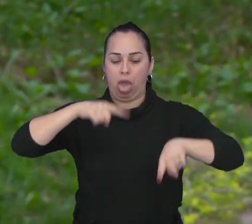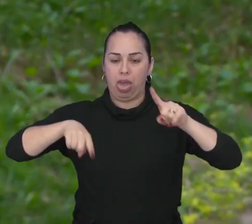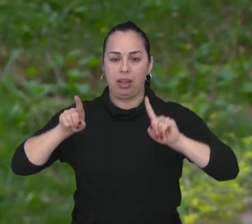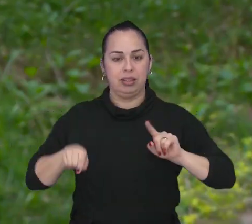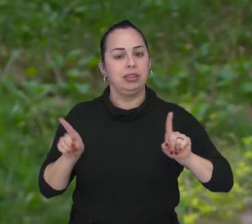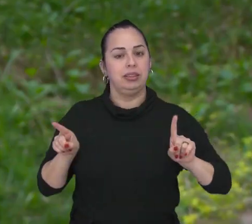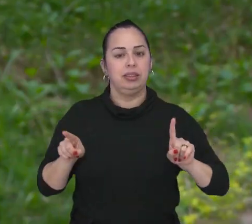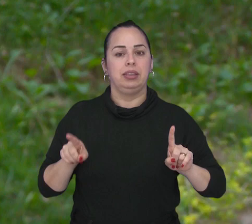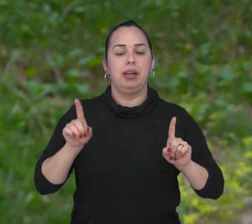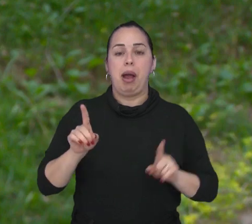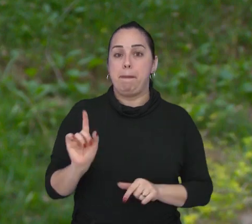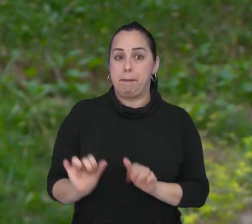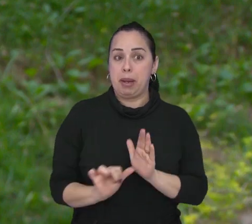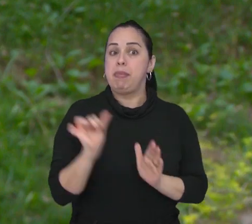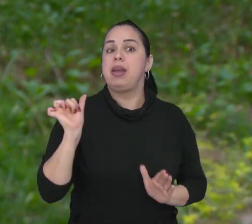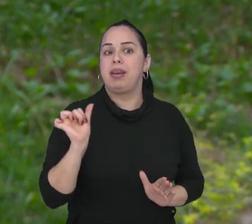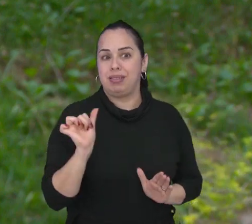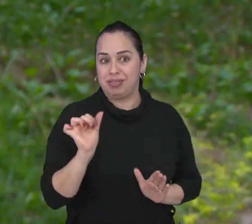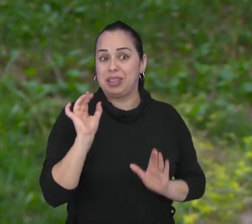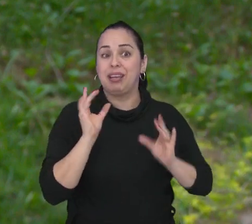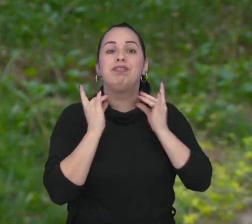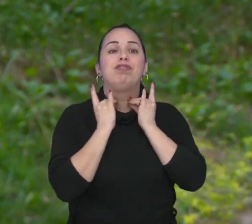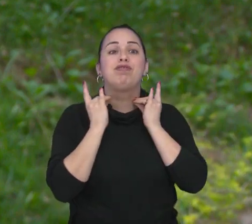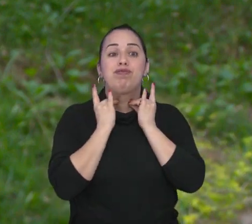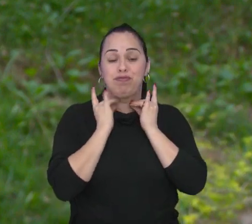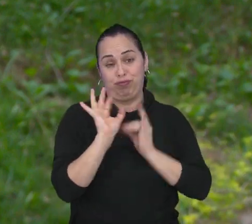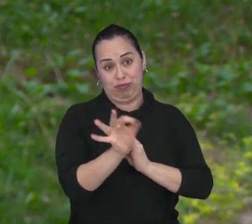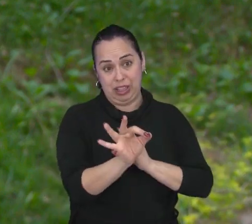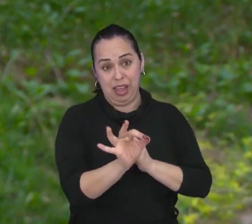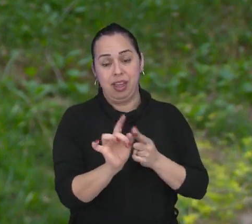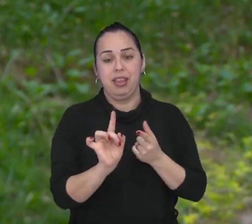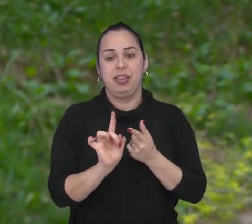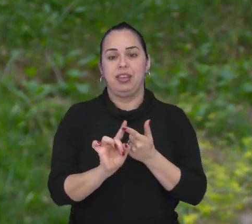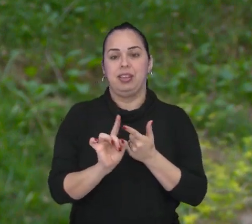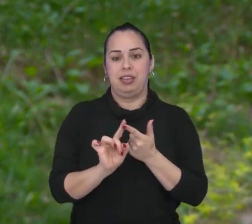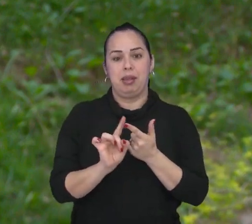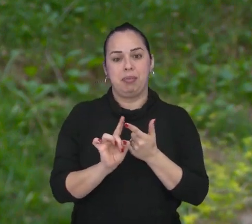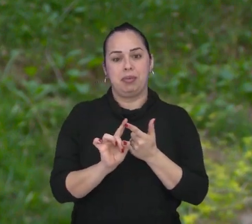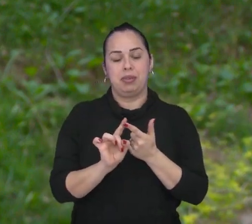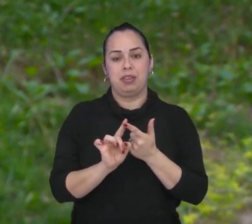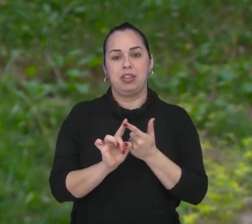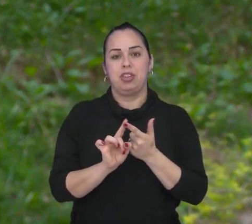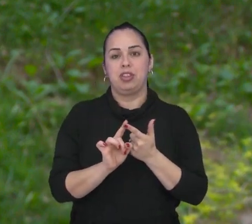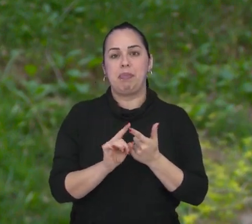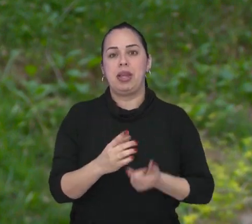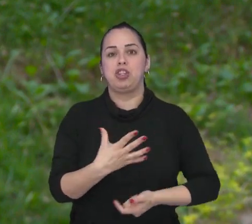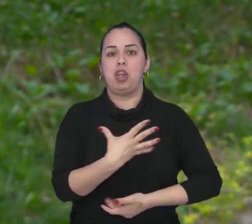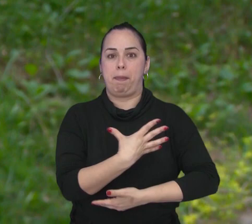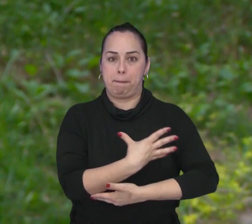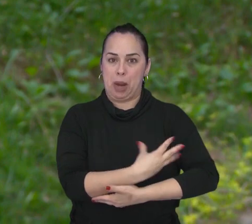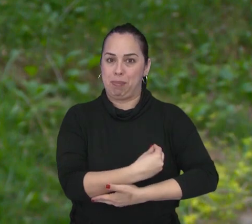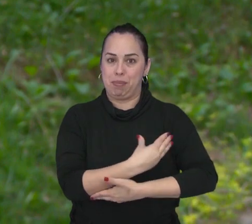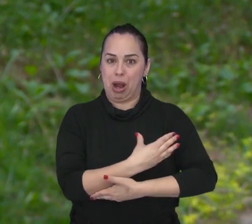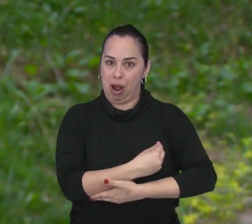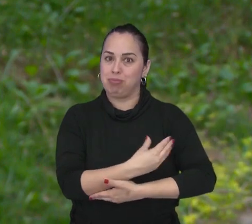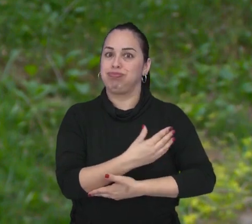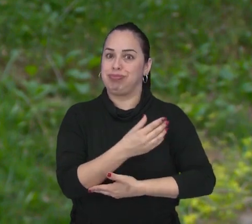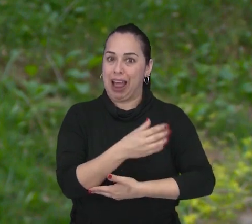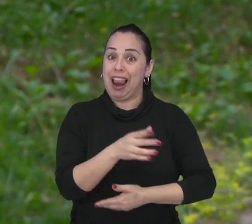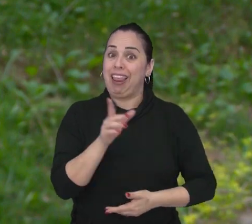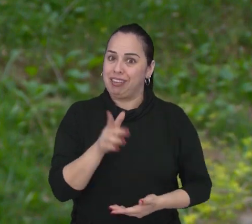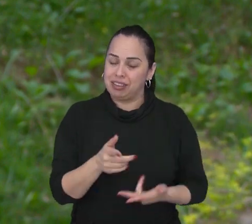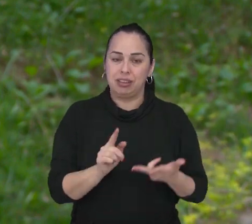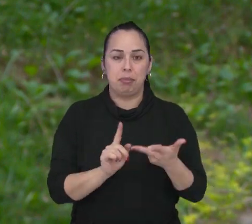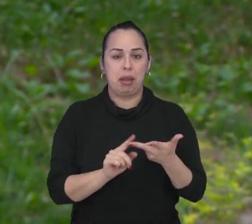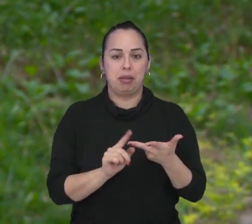na hipófise né ela a primeira coisa a afetar é a tireoide mesmo e afetou também a prolactina que é a produção de leite então Tava tendo produção de